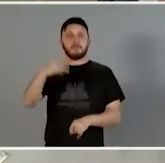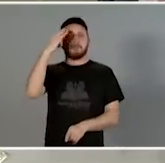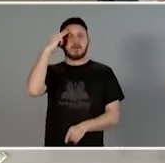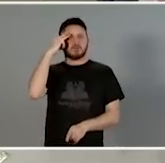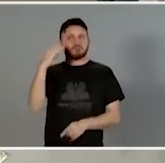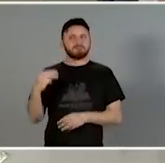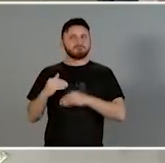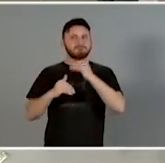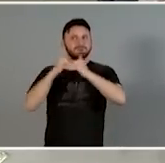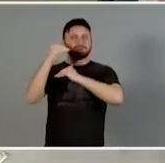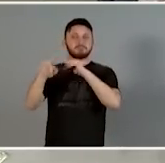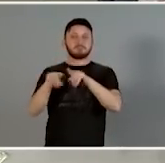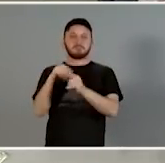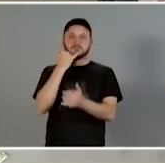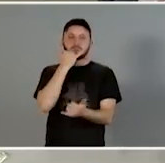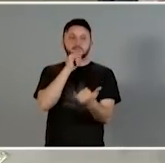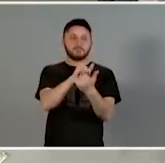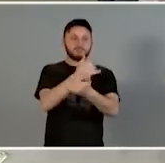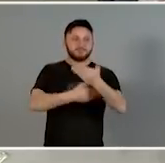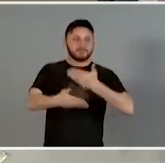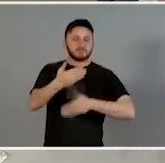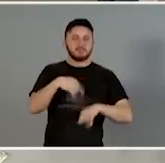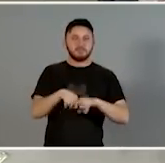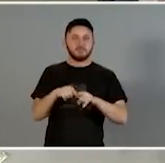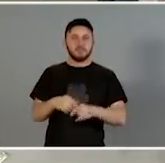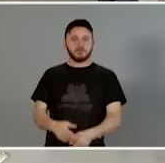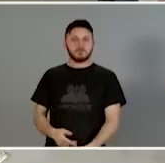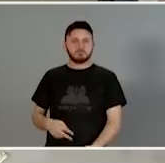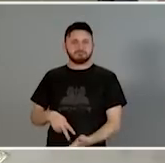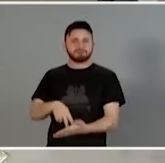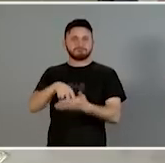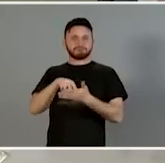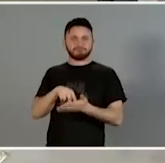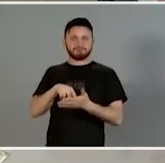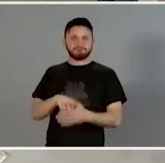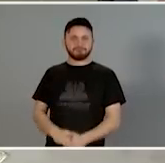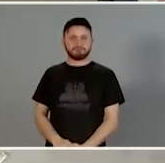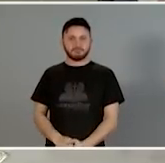a perdoar, a se superar?